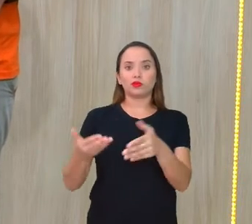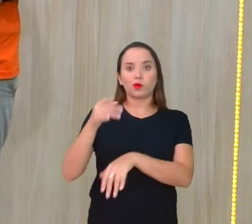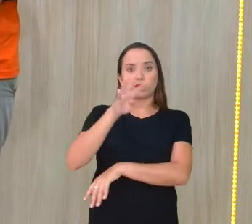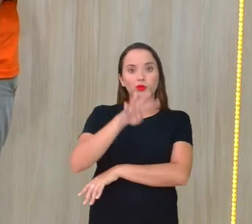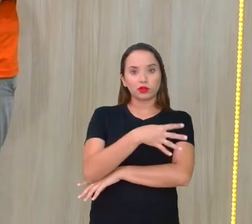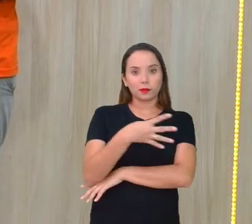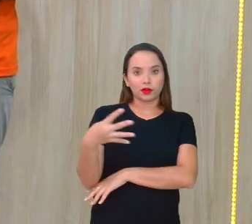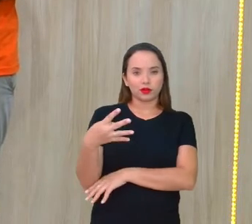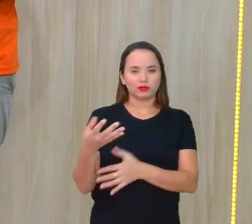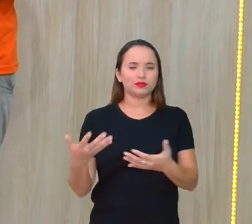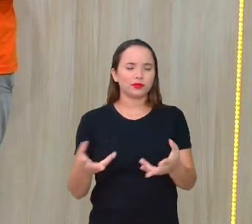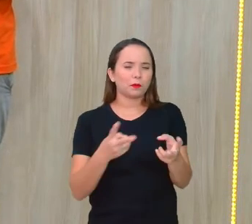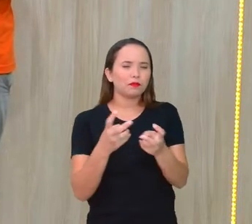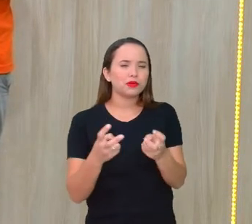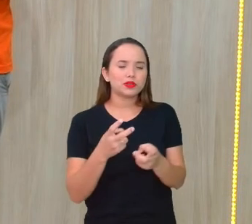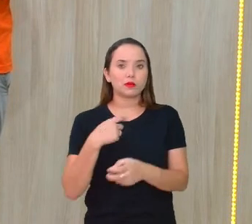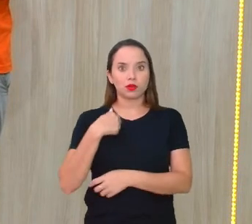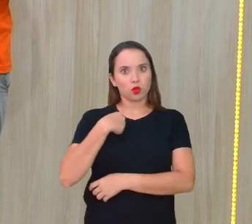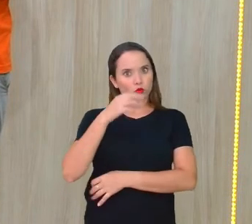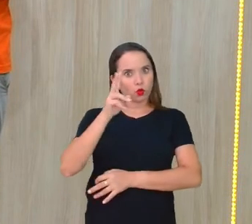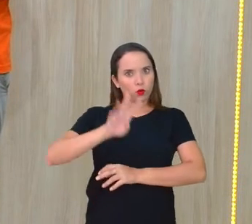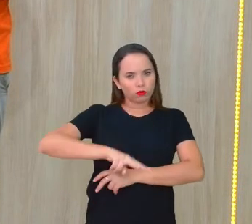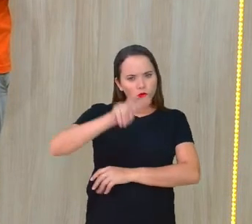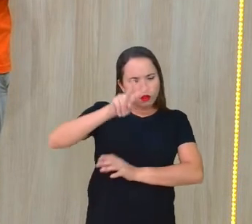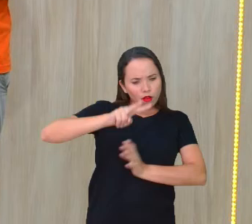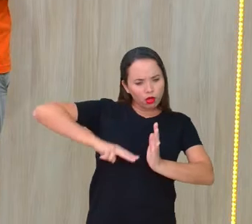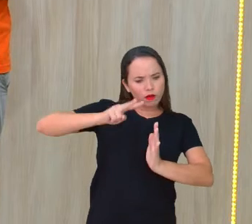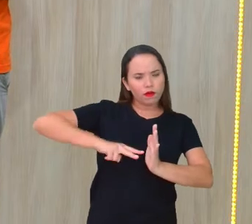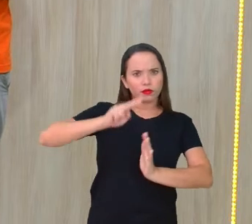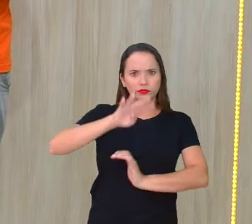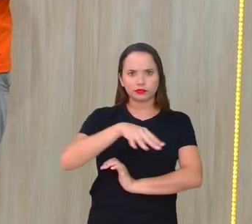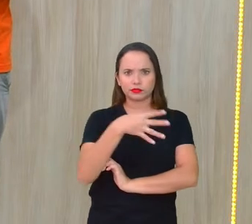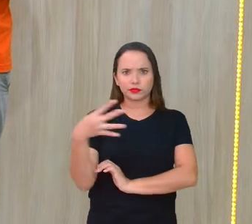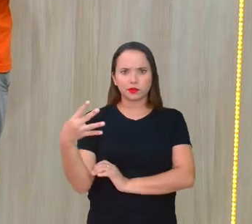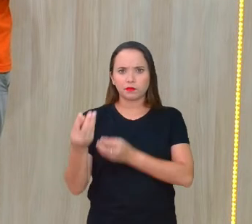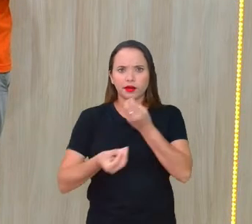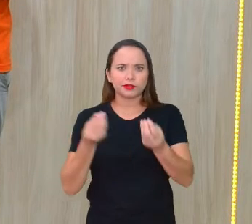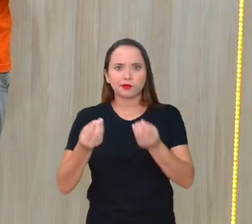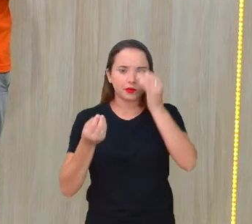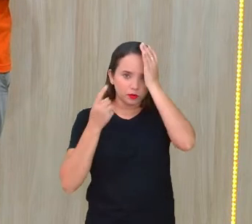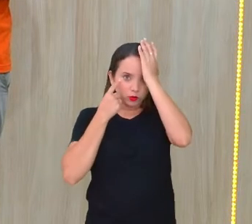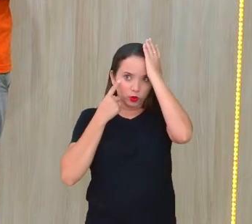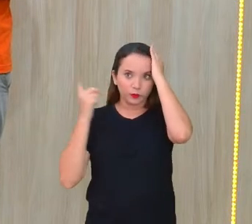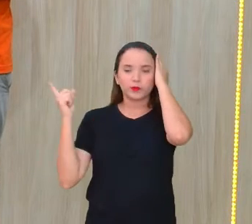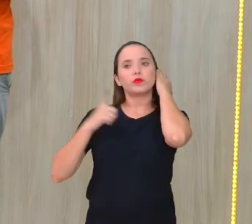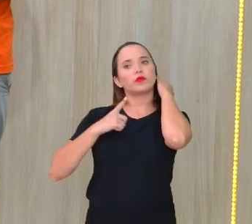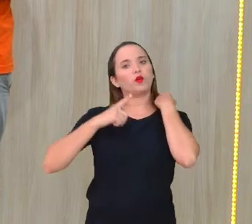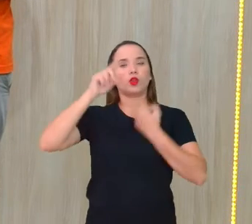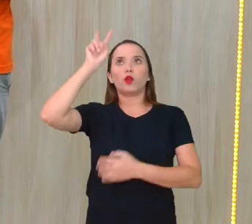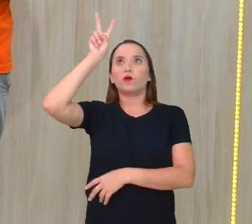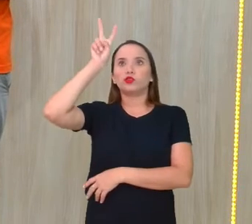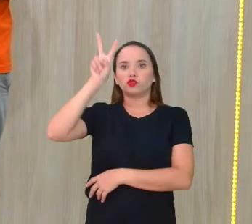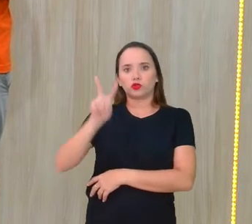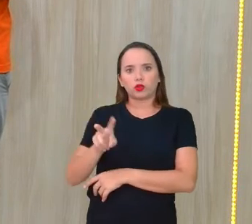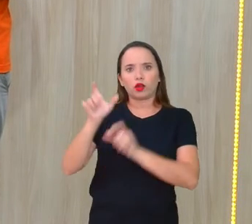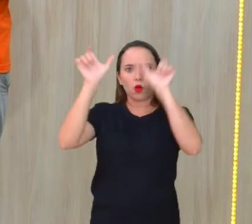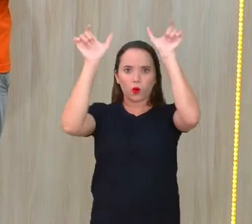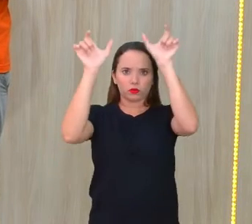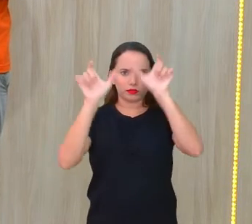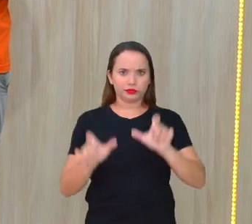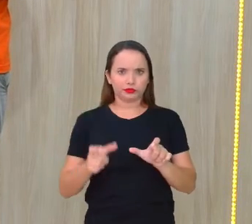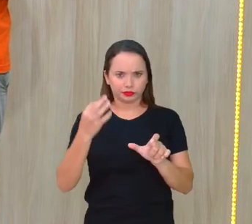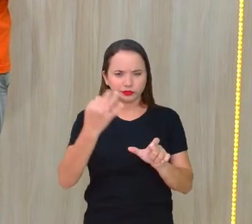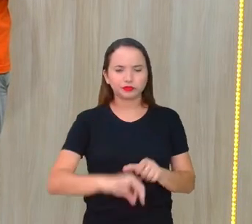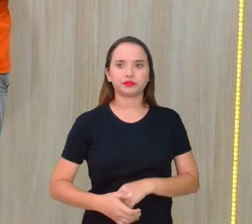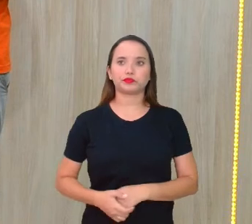Então, observa que eu estou lendo essa tabela, eu estou organizando essa tabela, o seguinte, eu tenho essas colunas, essas duas colunas, ou seja, o que vem